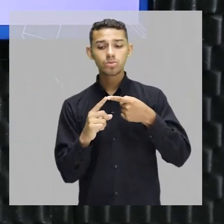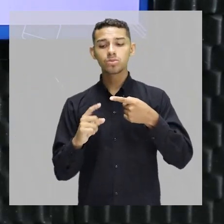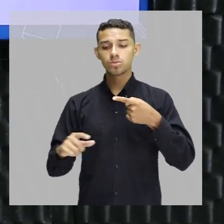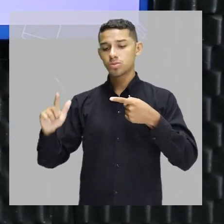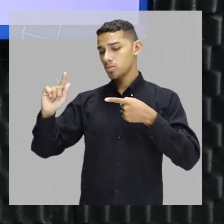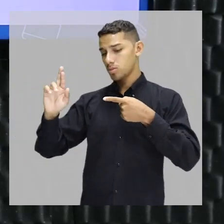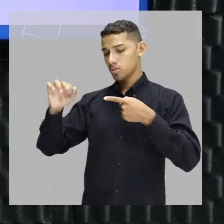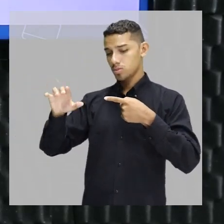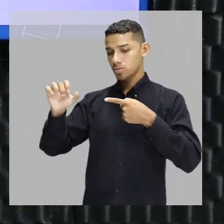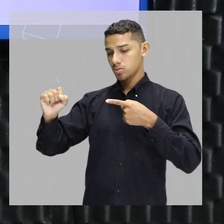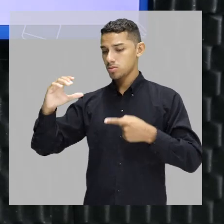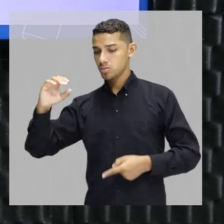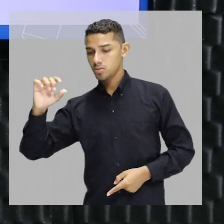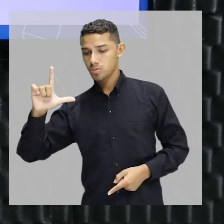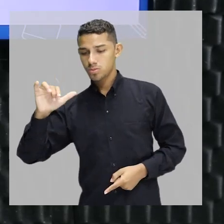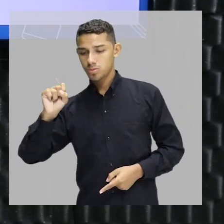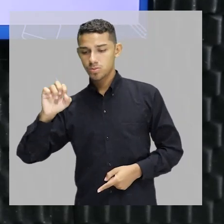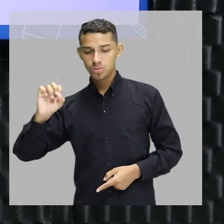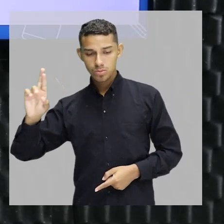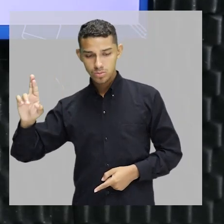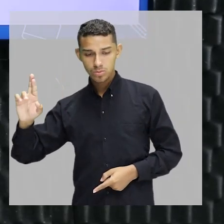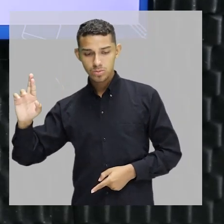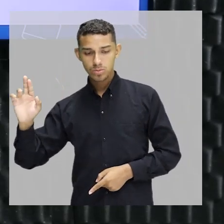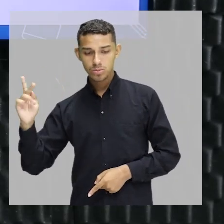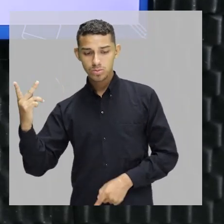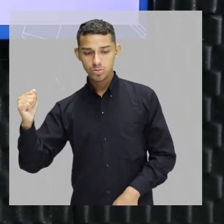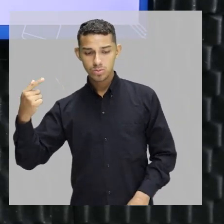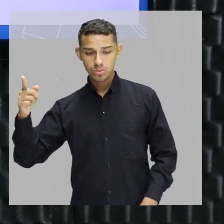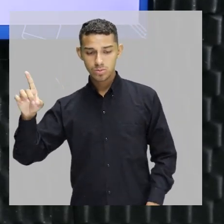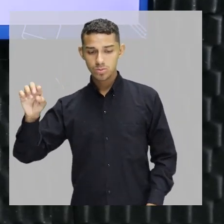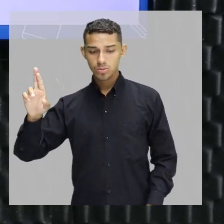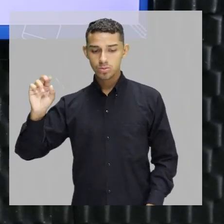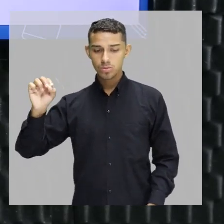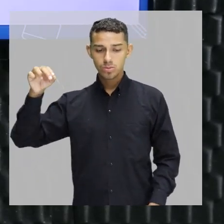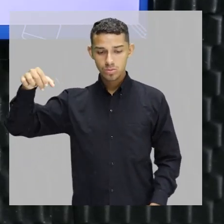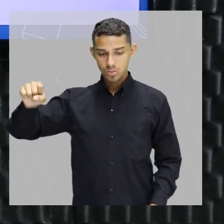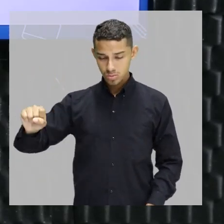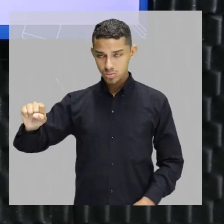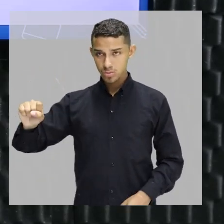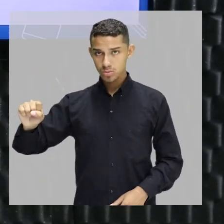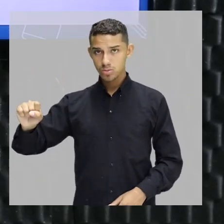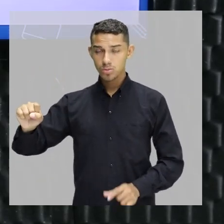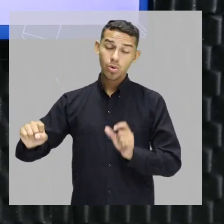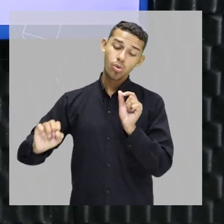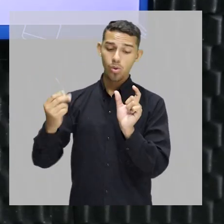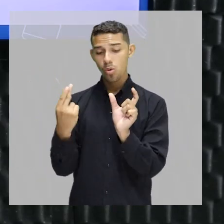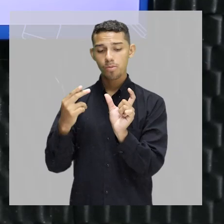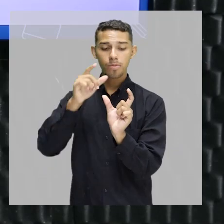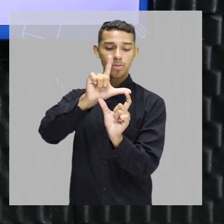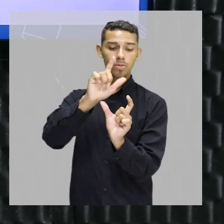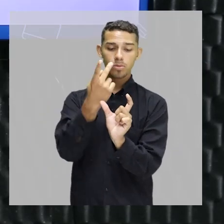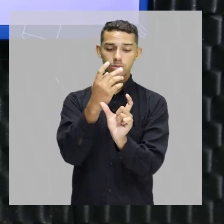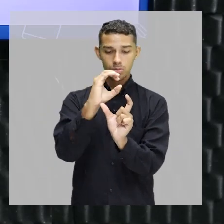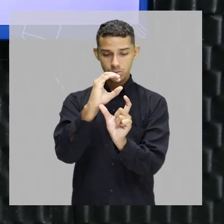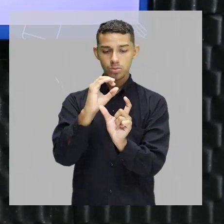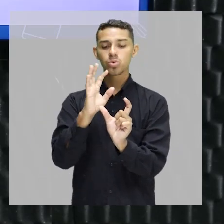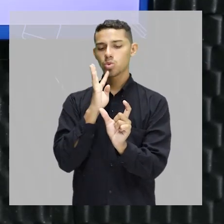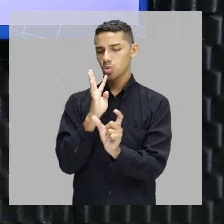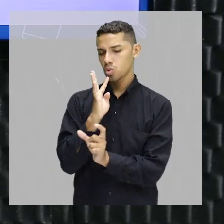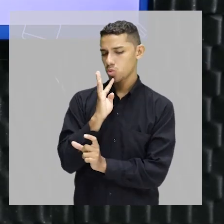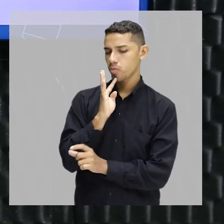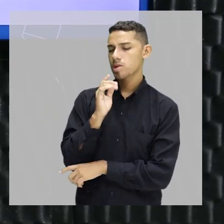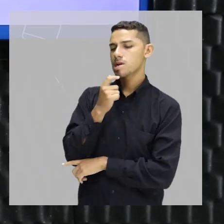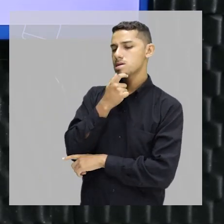é o LHC, né, que é a sigla que é utilizada em inglês. Ok? Então, você com certeza viu, ouviu, né, viu